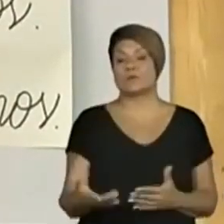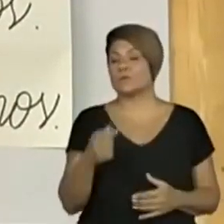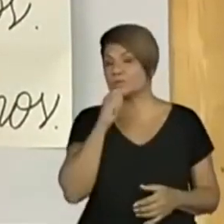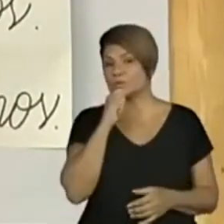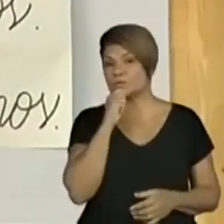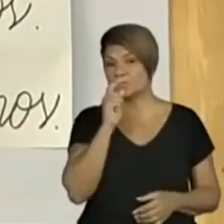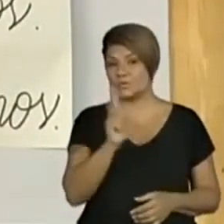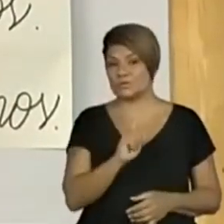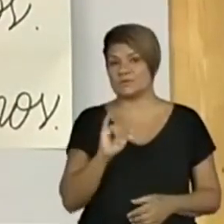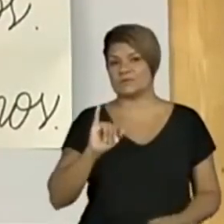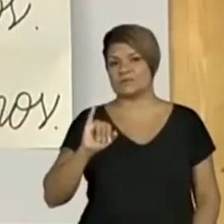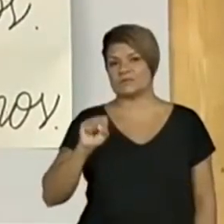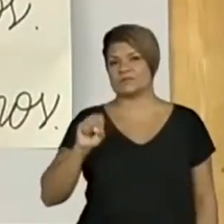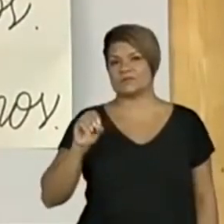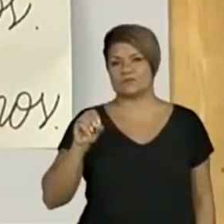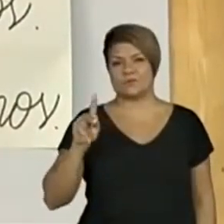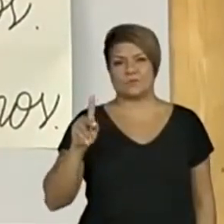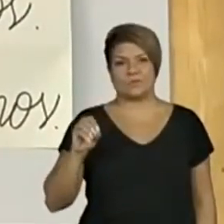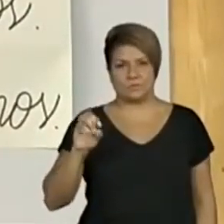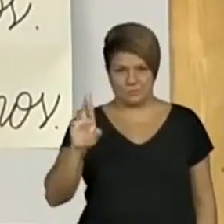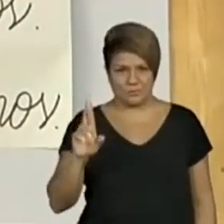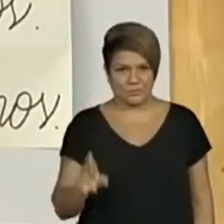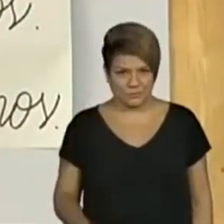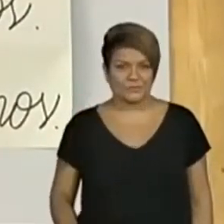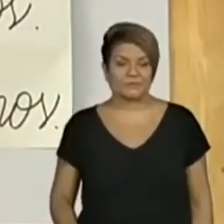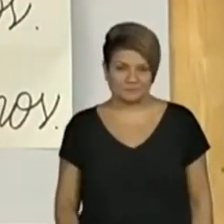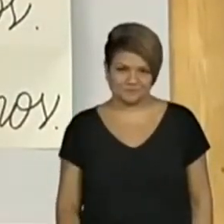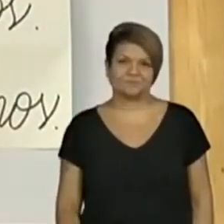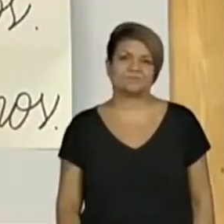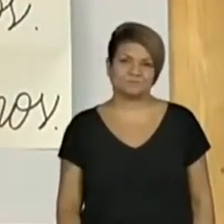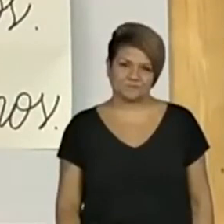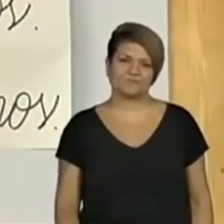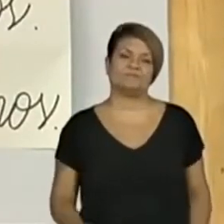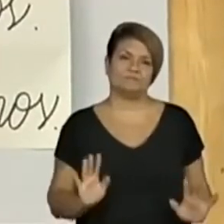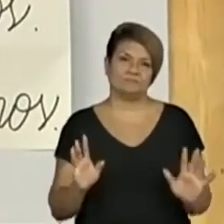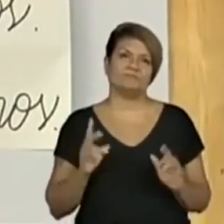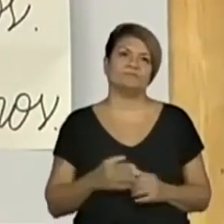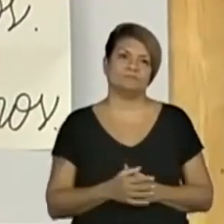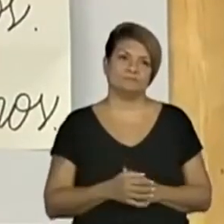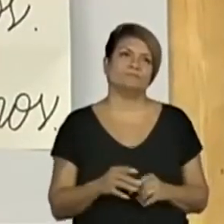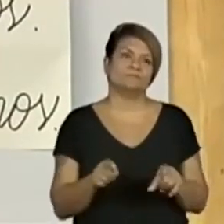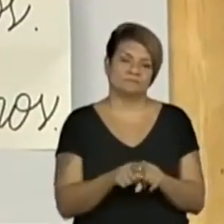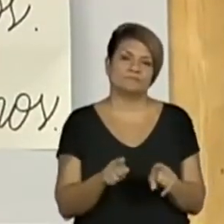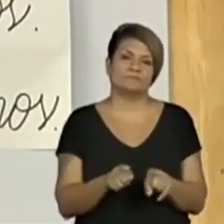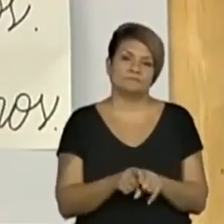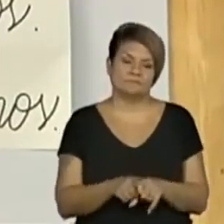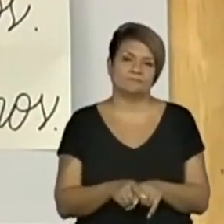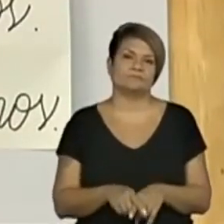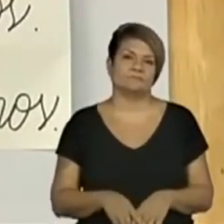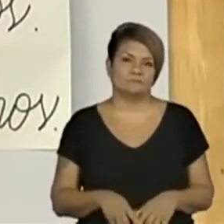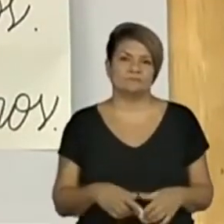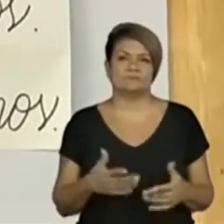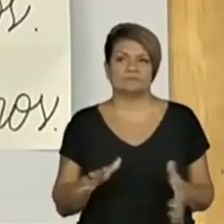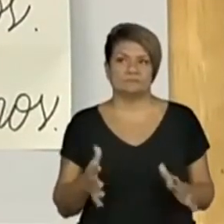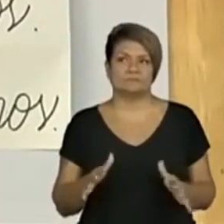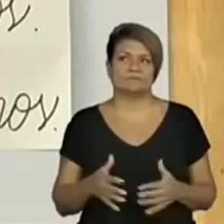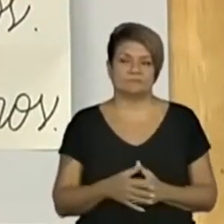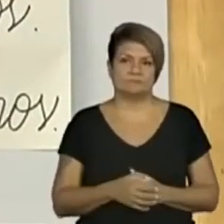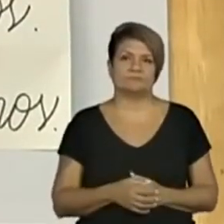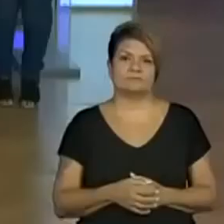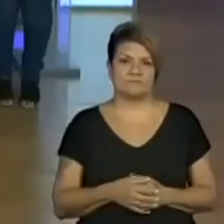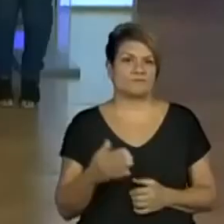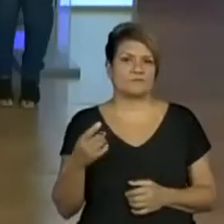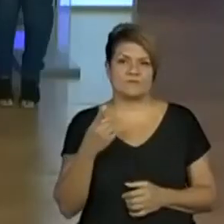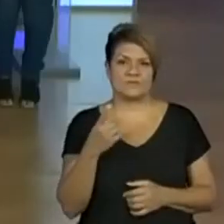no topo o isopor que a gente só deu uma olhadinha e o isopor dura aí também uma questão de imagem tá 150